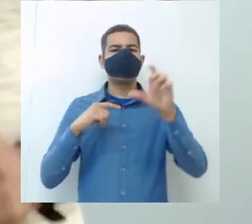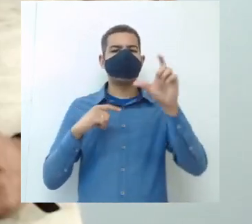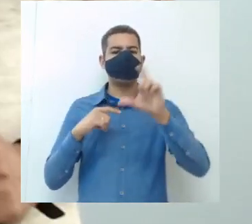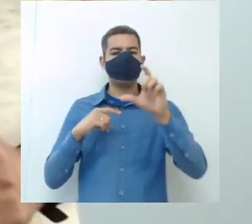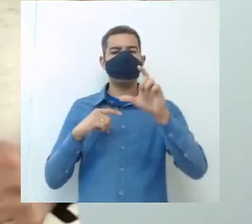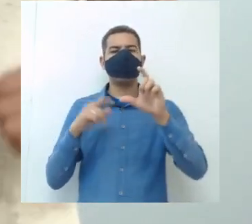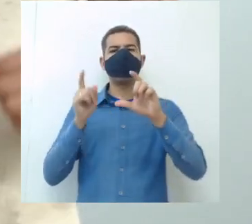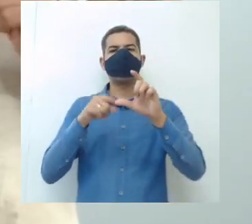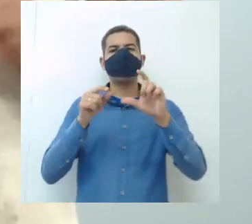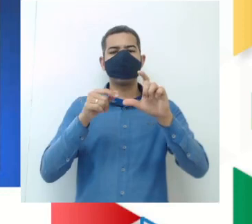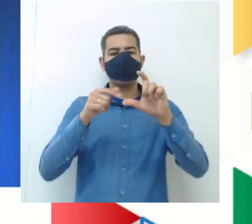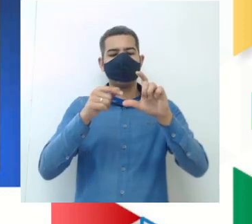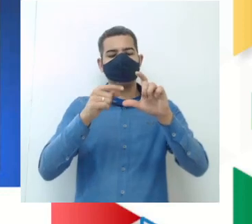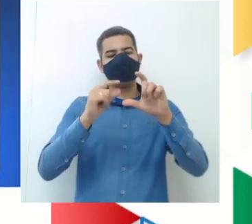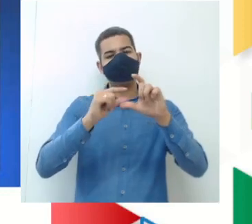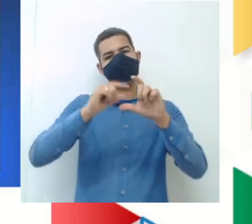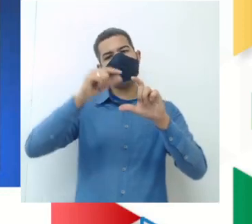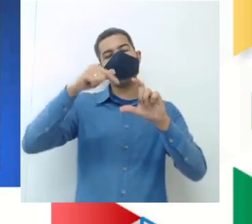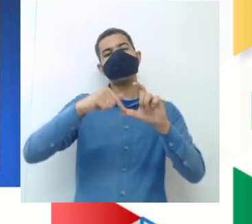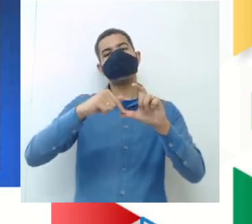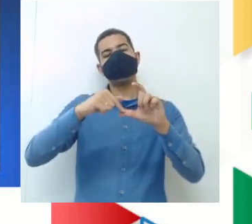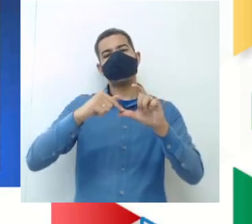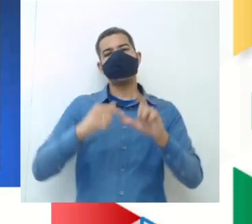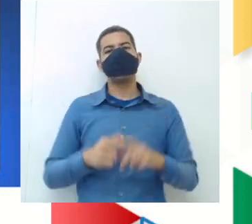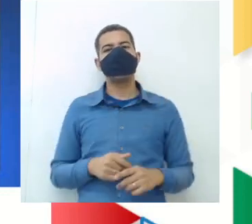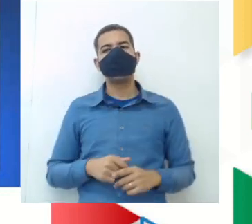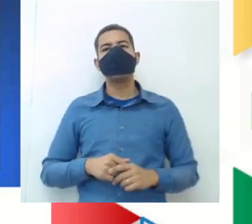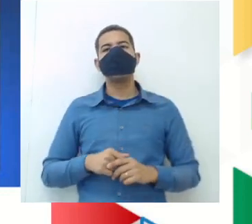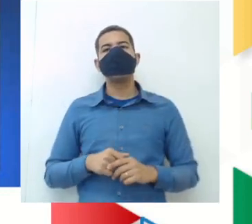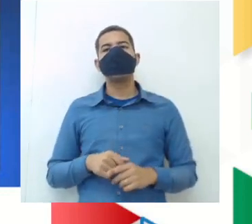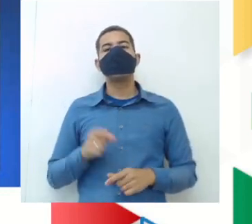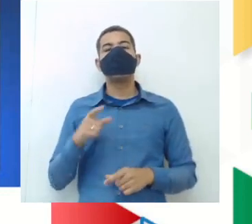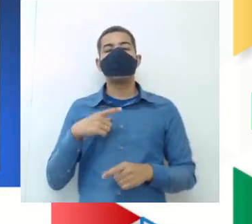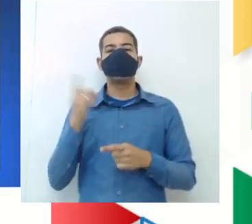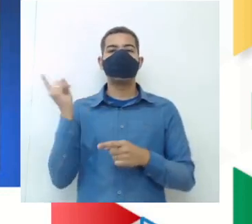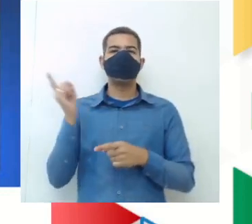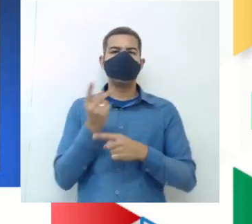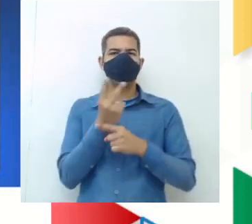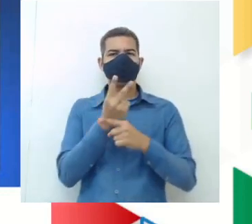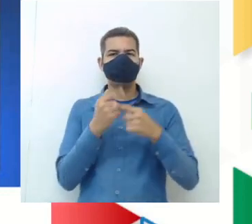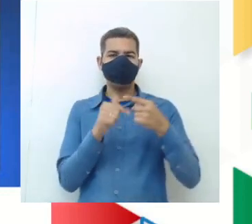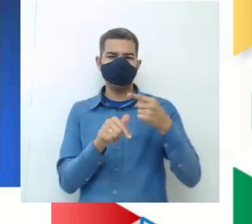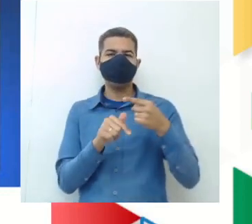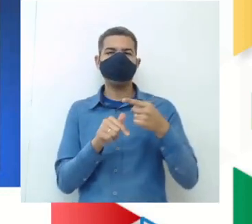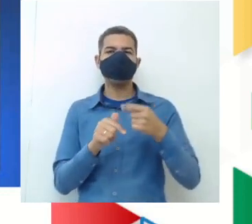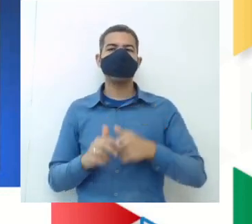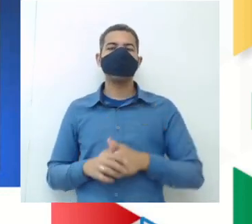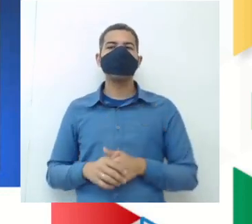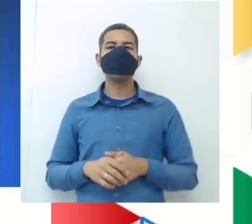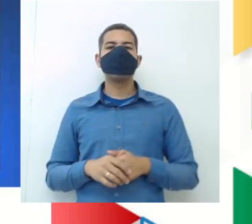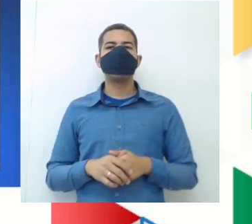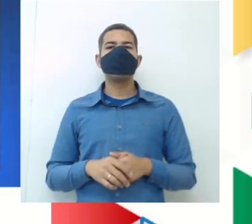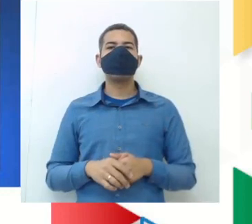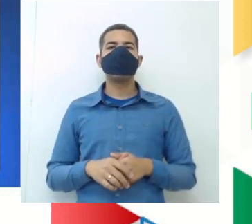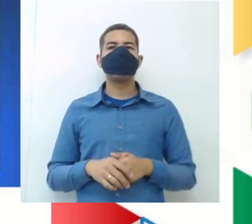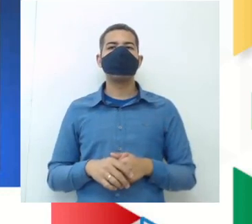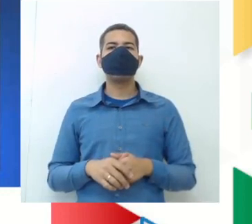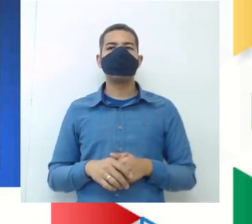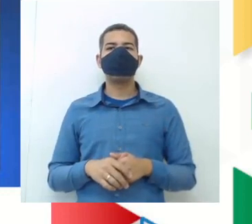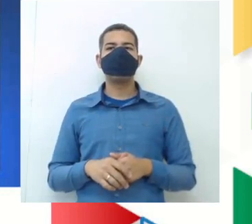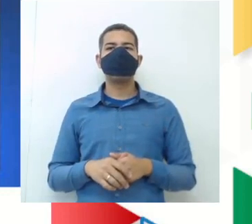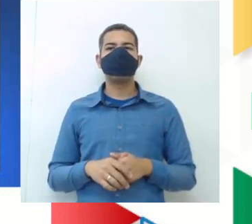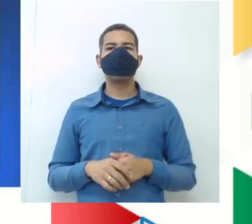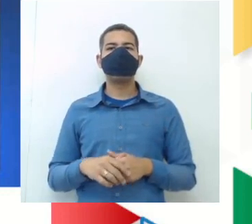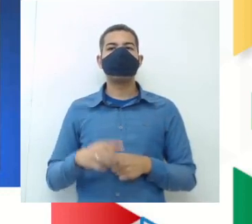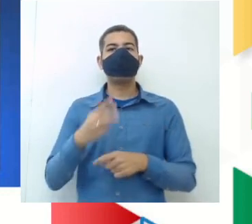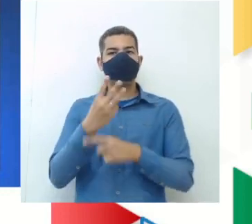com 7 estágios, tá bom? Primeiro aí eu tenho 2 estágios completados dos 7, ok? Eu tenho